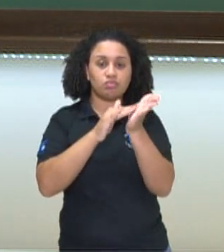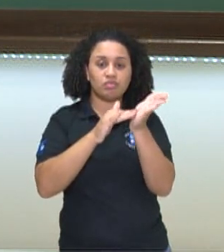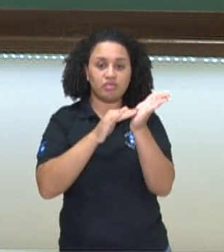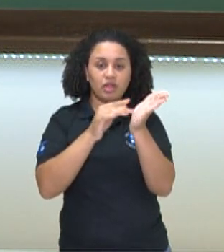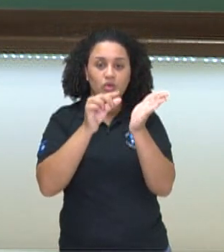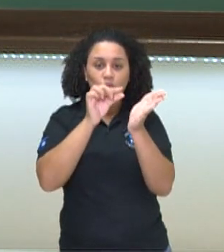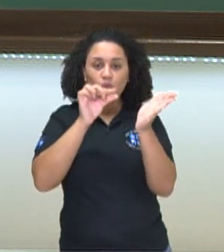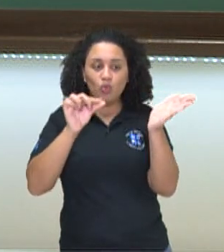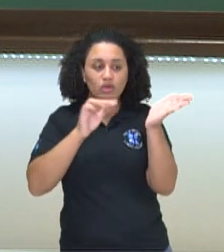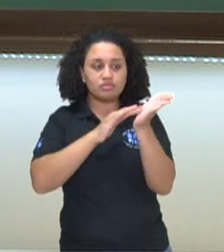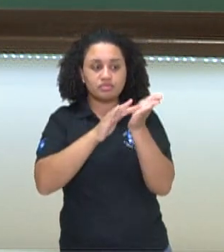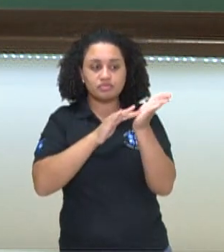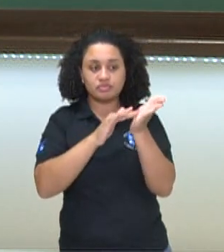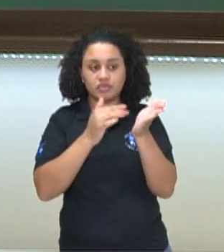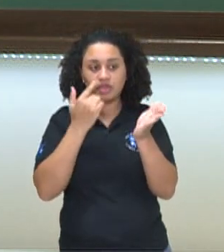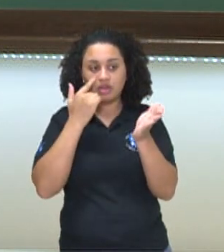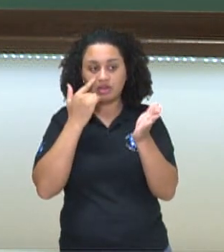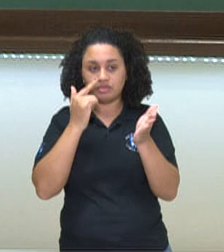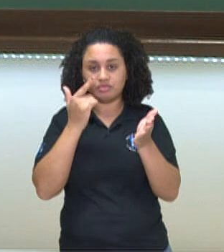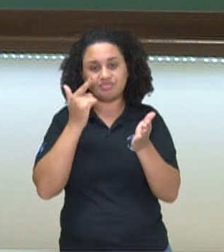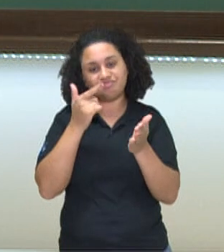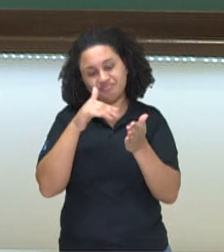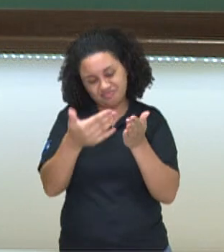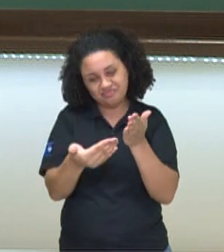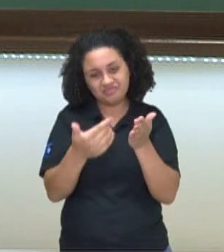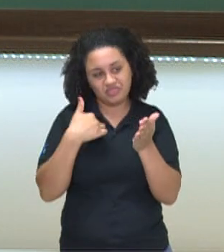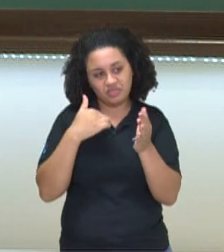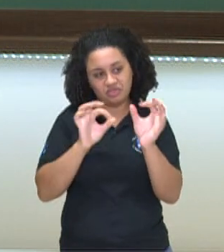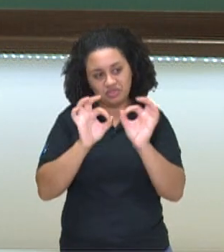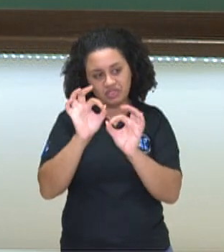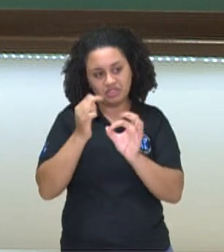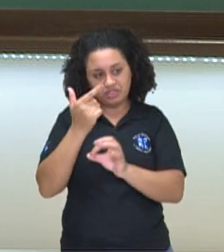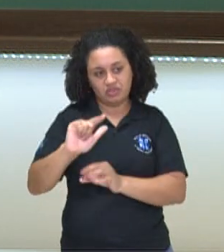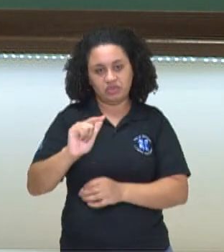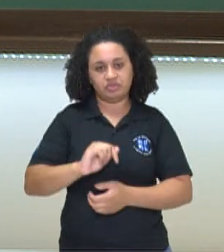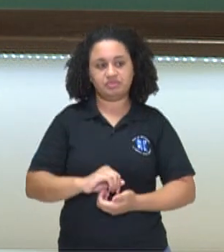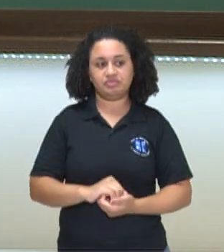Coloquei. Vou colocar meu sensor aqui de novo, que caiu.